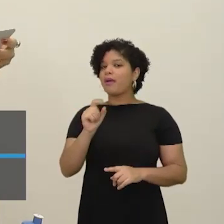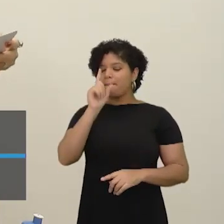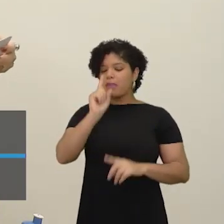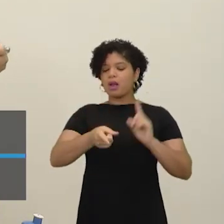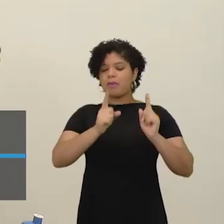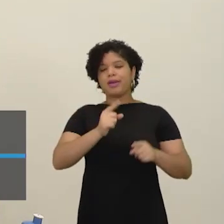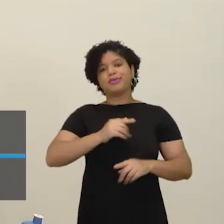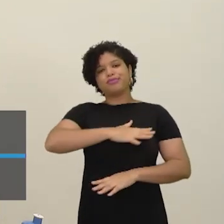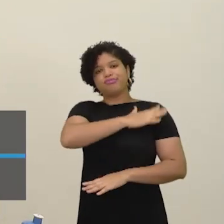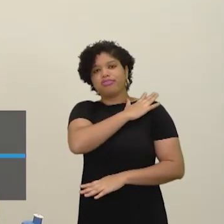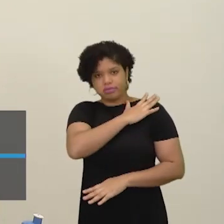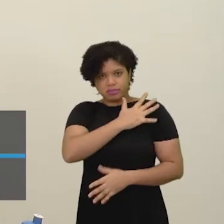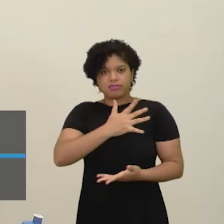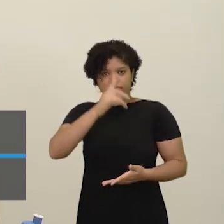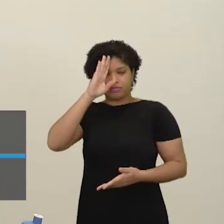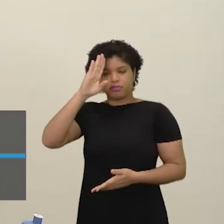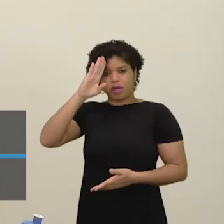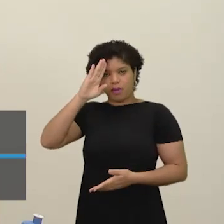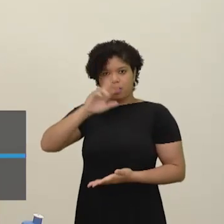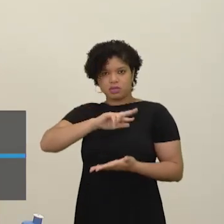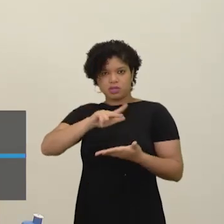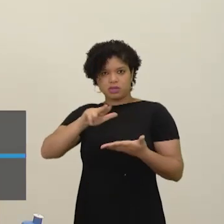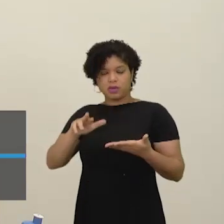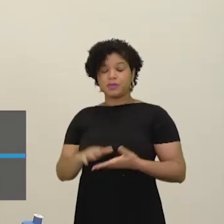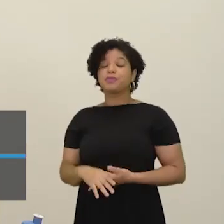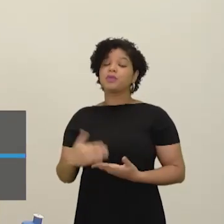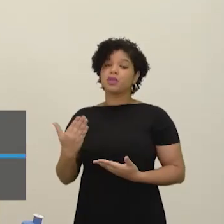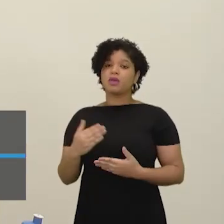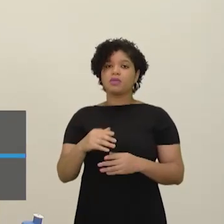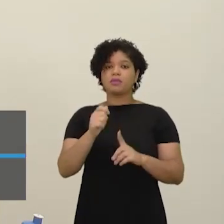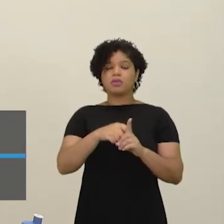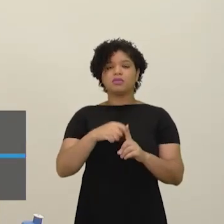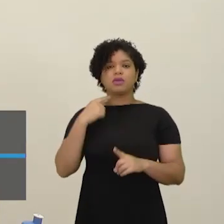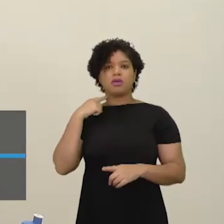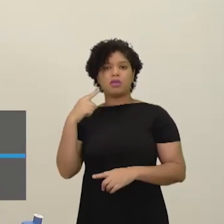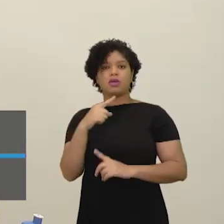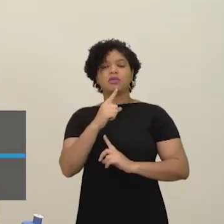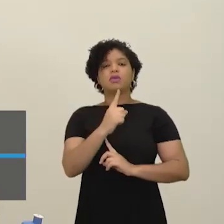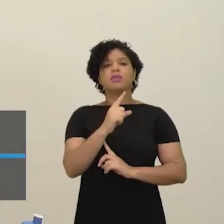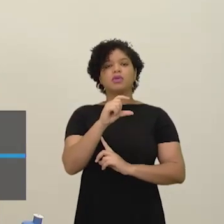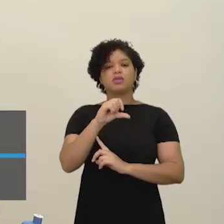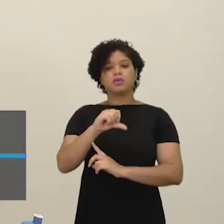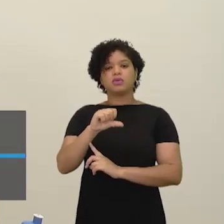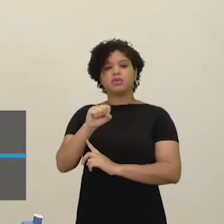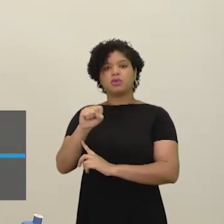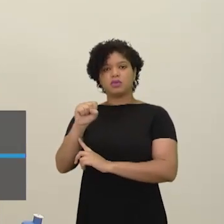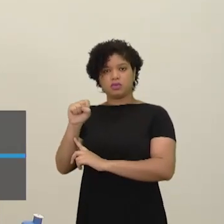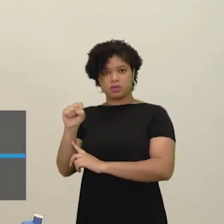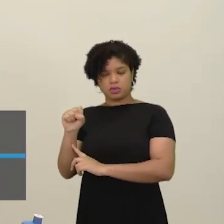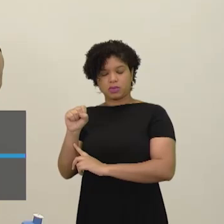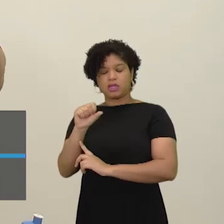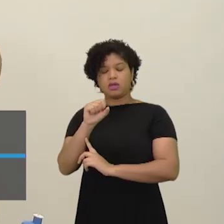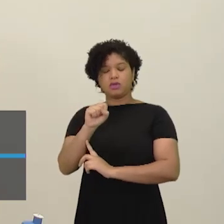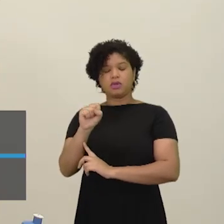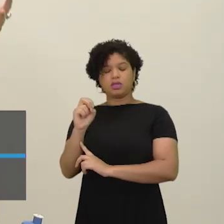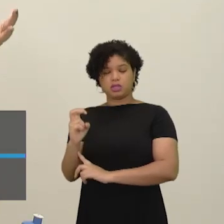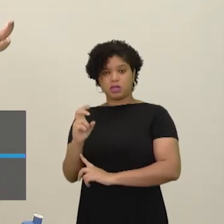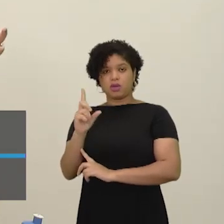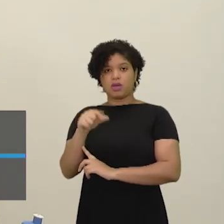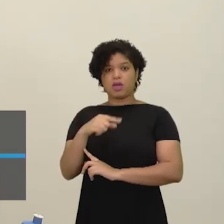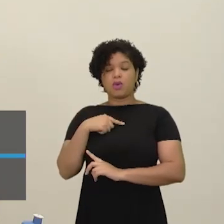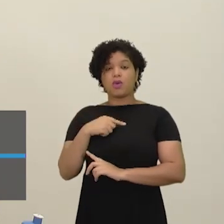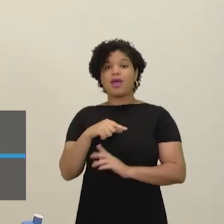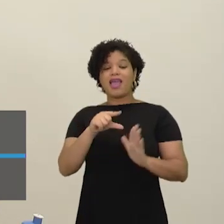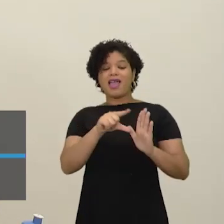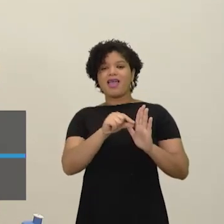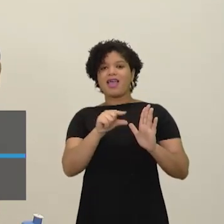essa abertura. Em maio de 85, nós temos a abertura, nós temos a emenda que vai abrir a